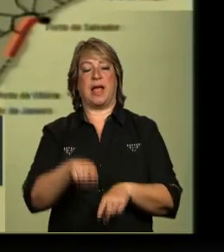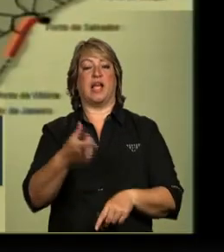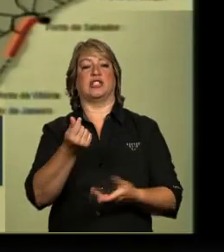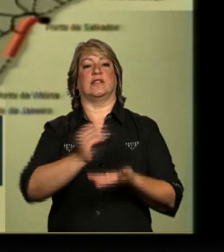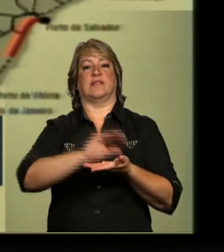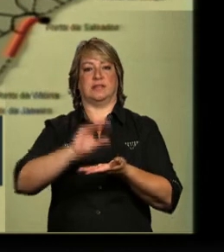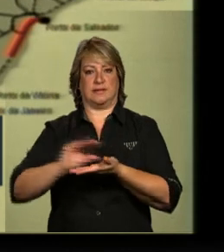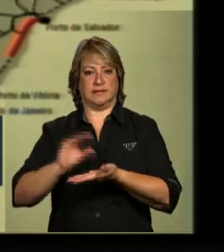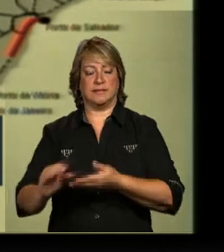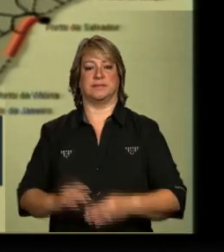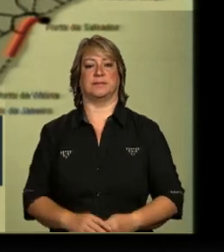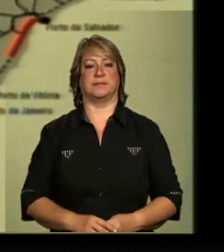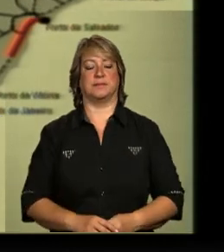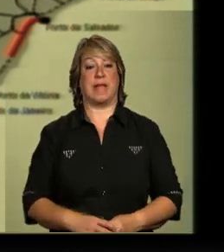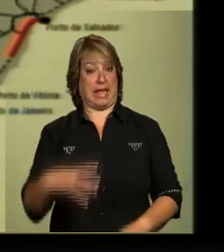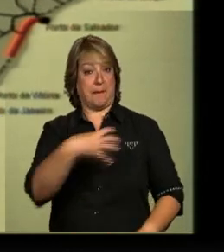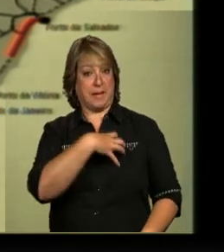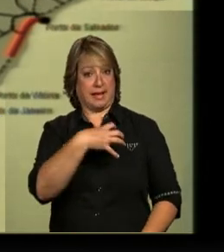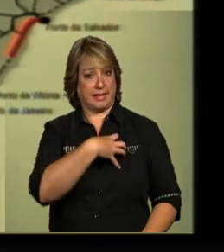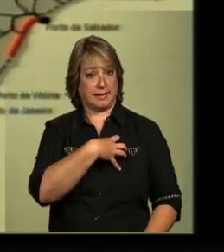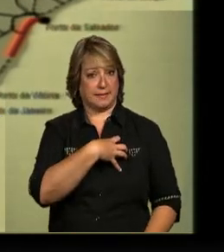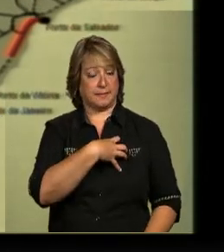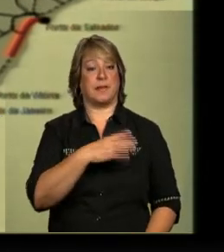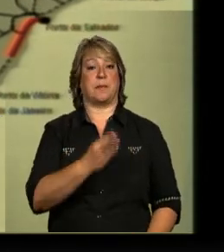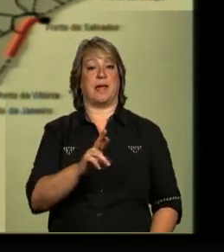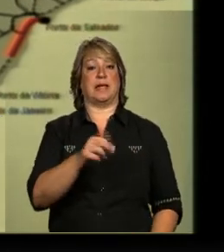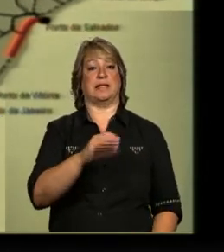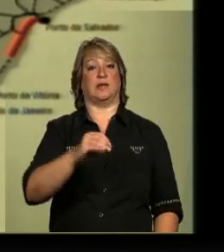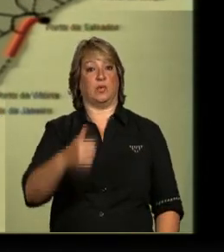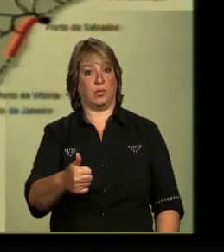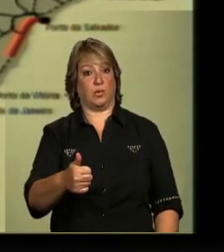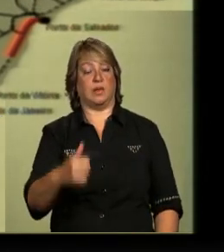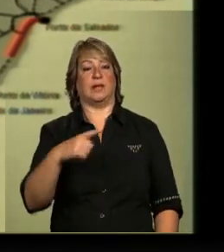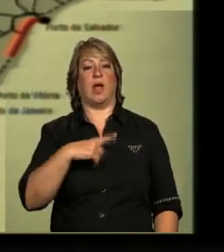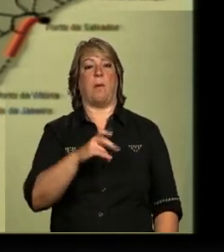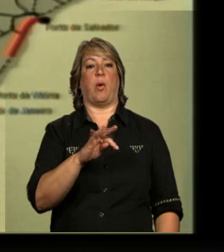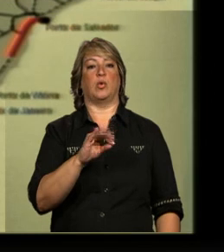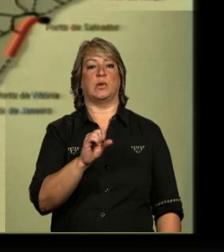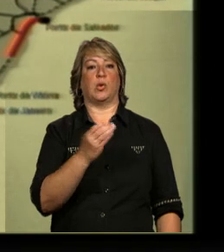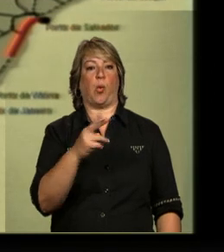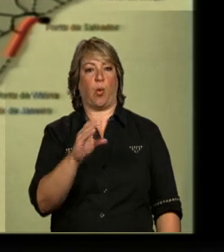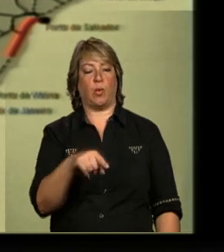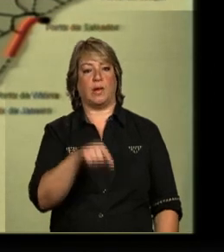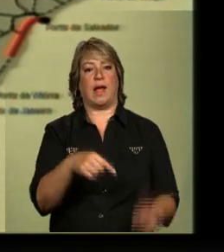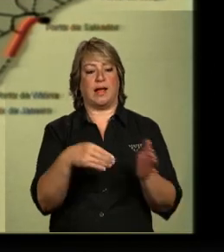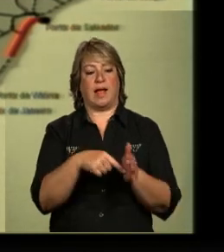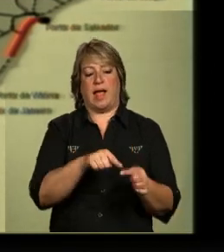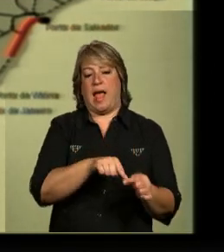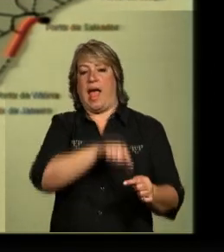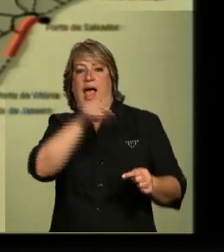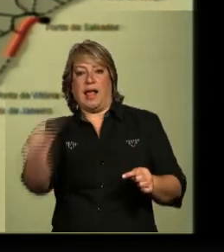investimento é e na Bahia BR 101 na altura de Porto Seguro até